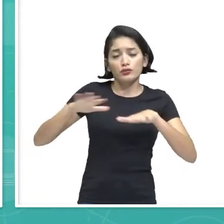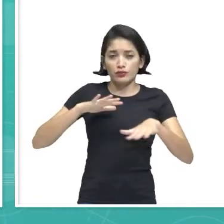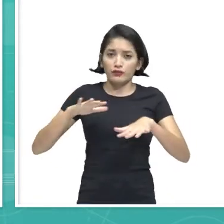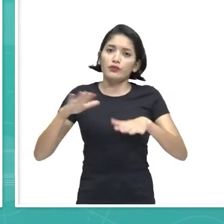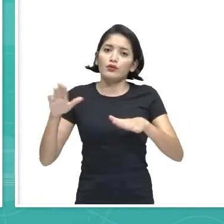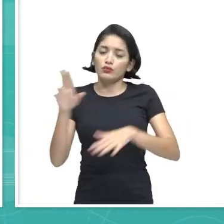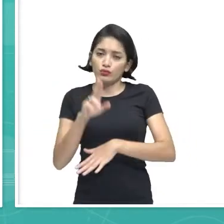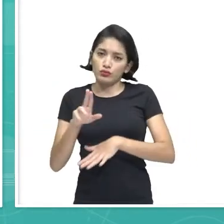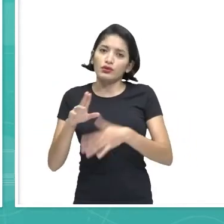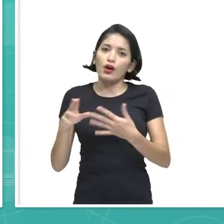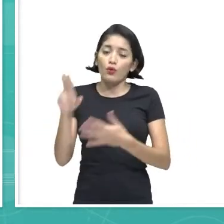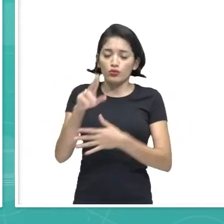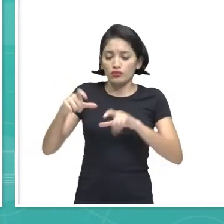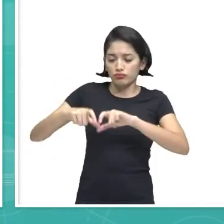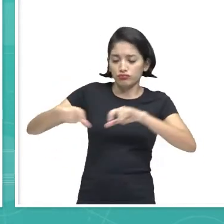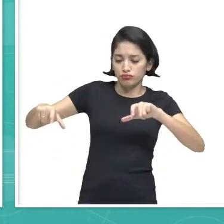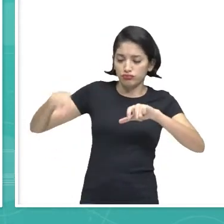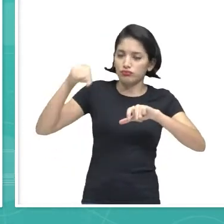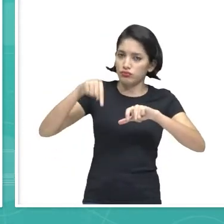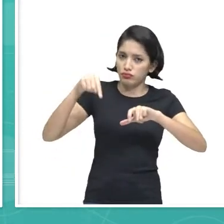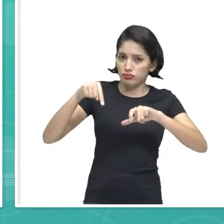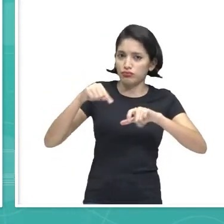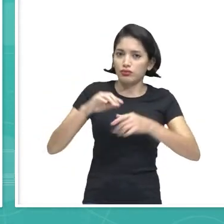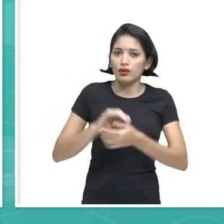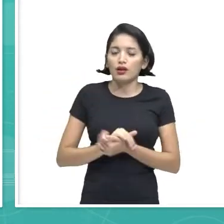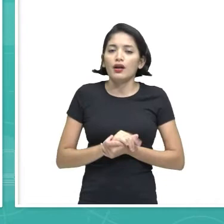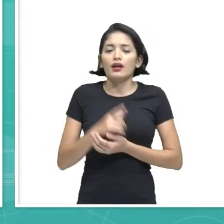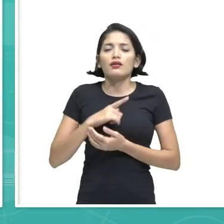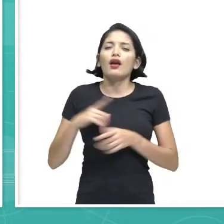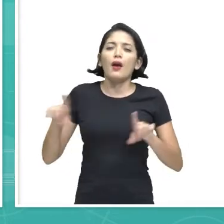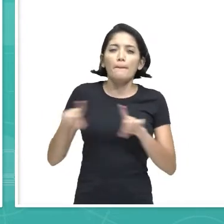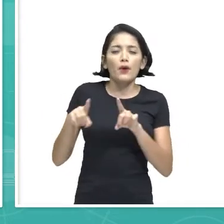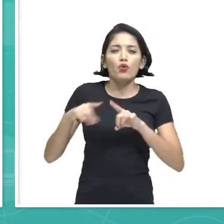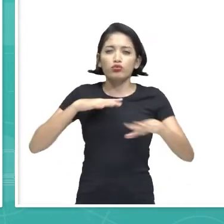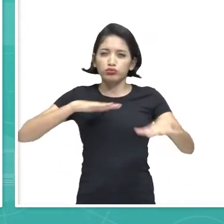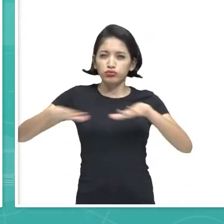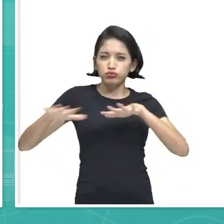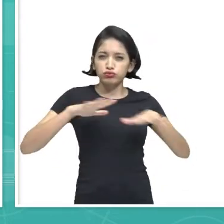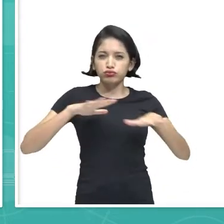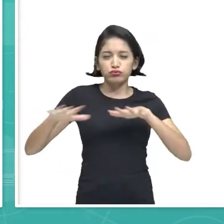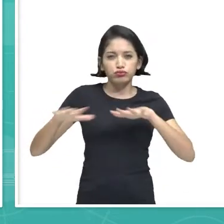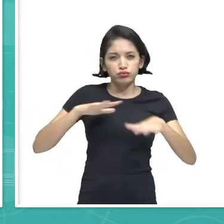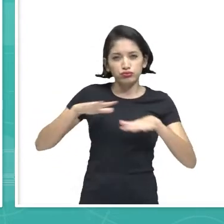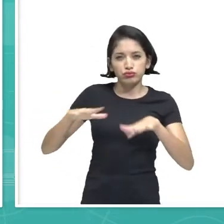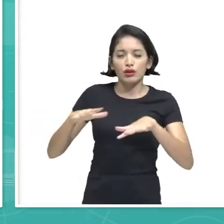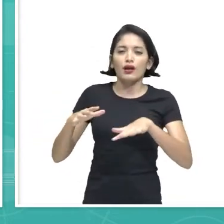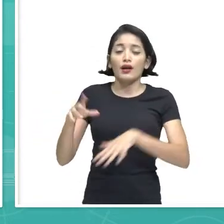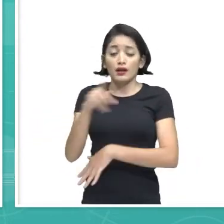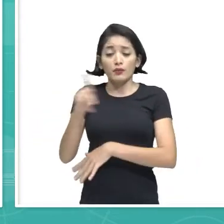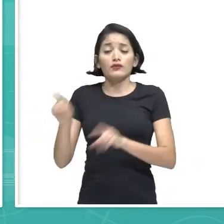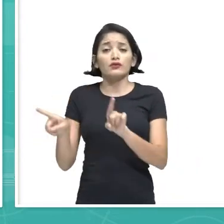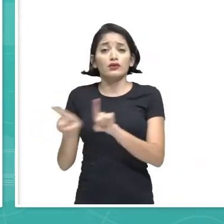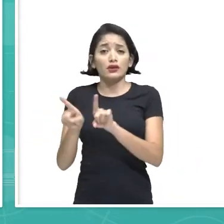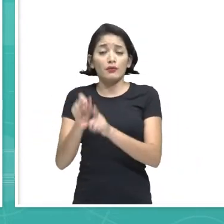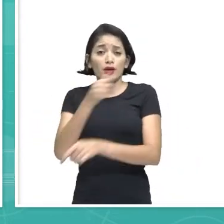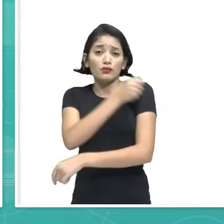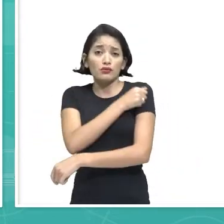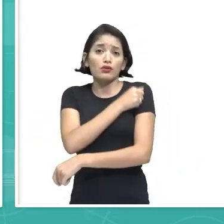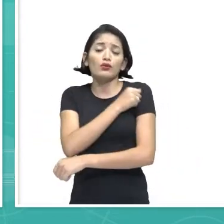esse step. Normalmente é embalado por uma música bem agitada, bem animada, onde o professor e os alunos podem